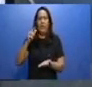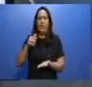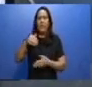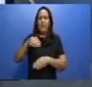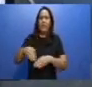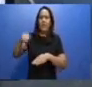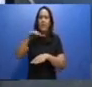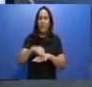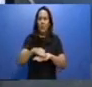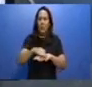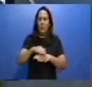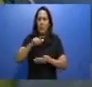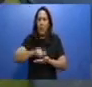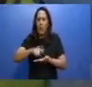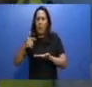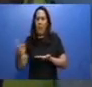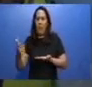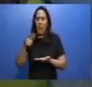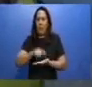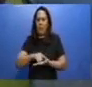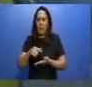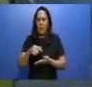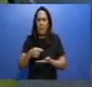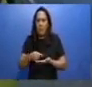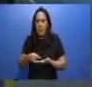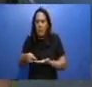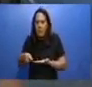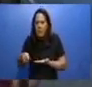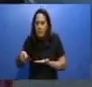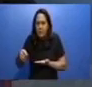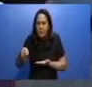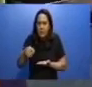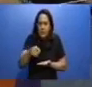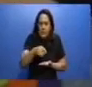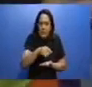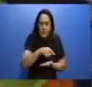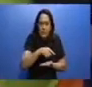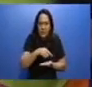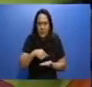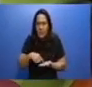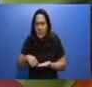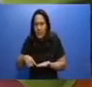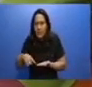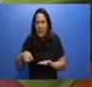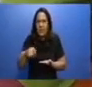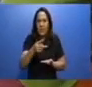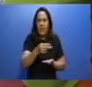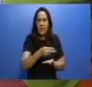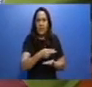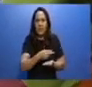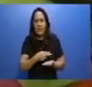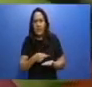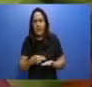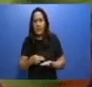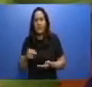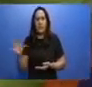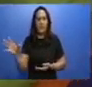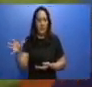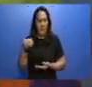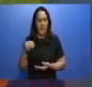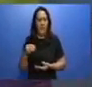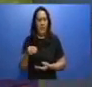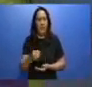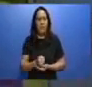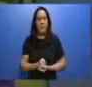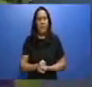e contornar a parte apoiada. Então, o que é para fazer? Eu vou pegar um cilindro, tá